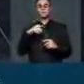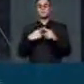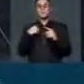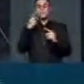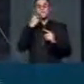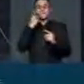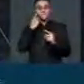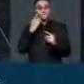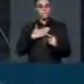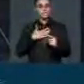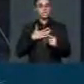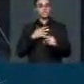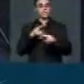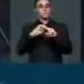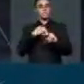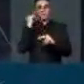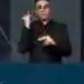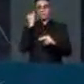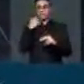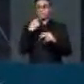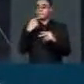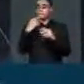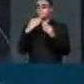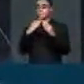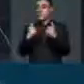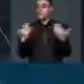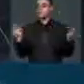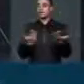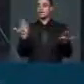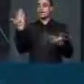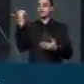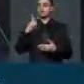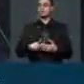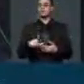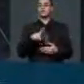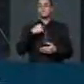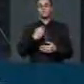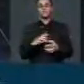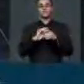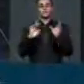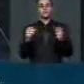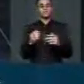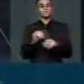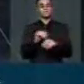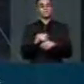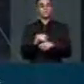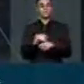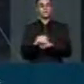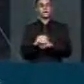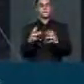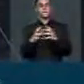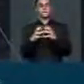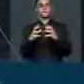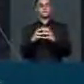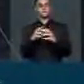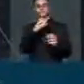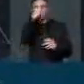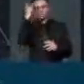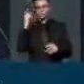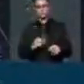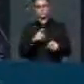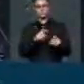eu faço esse apelo aqui de novo, nós demos, a Associação dos Produtores lá de São João do Caru, a Procaru, deu